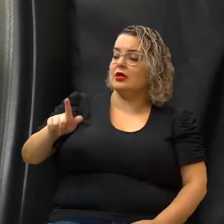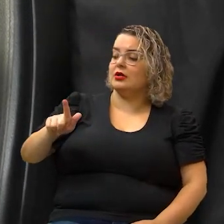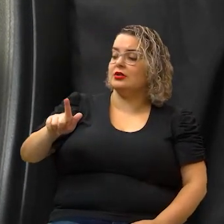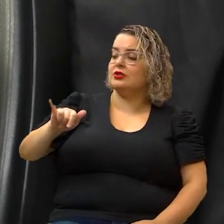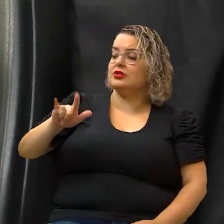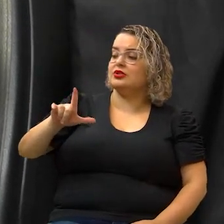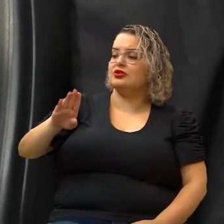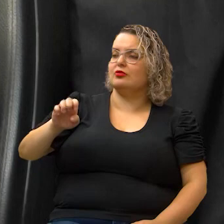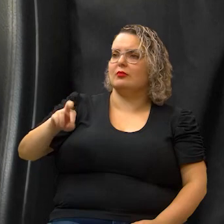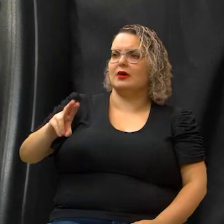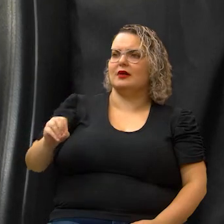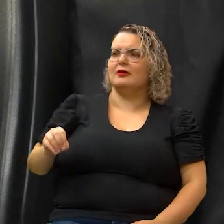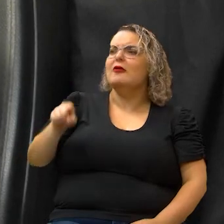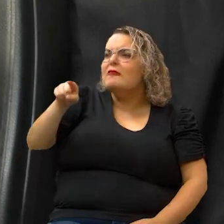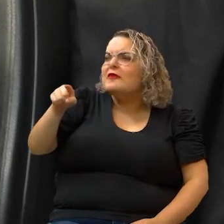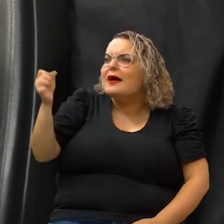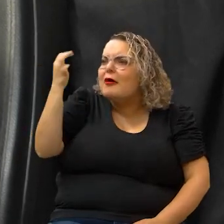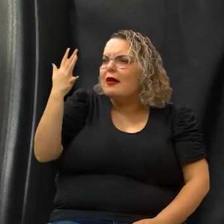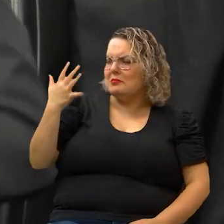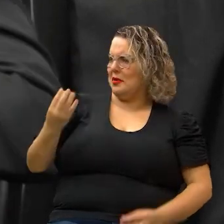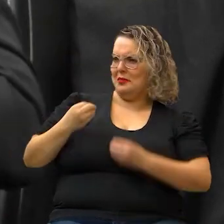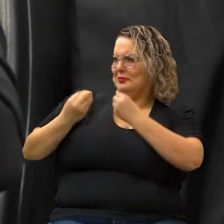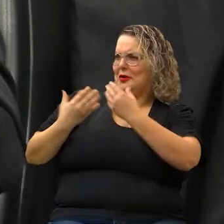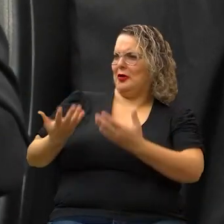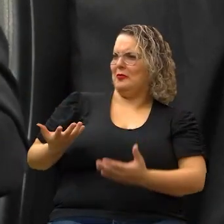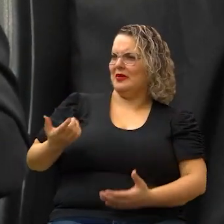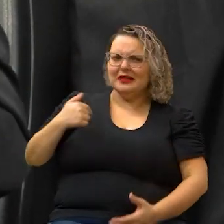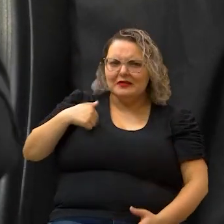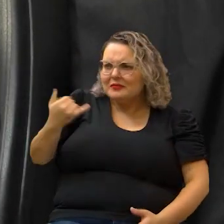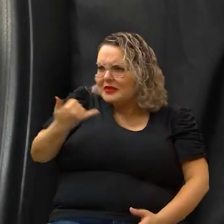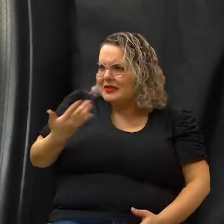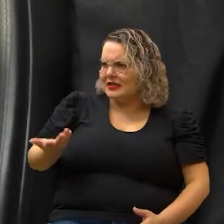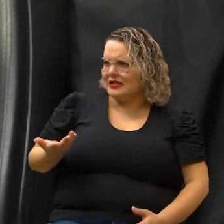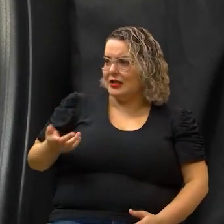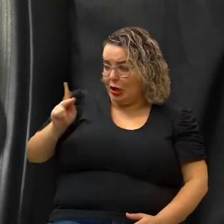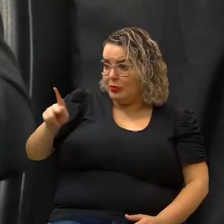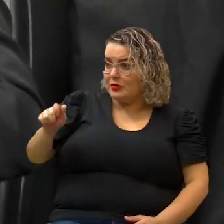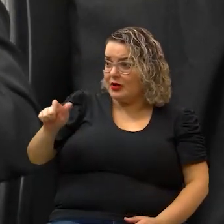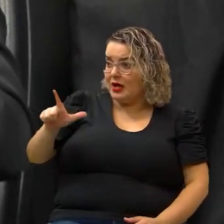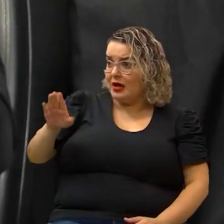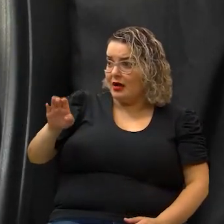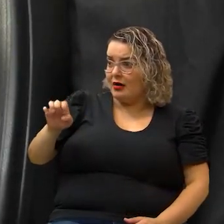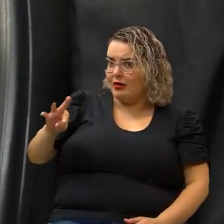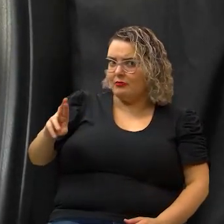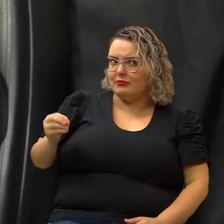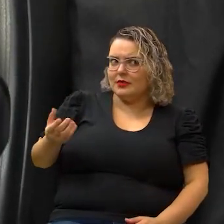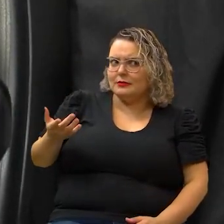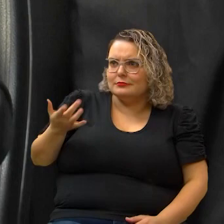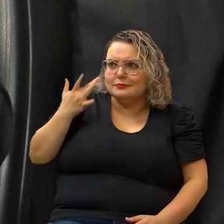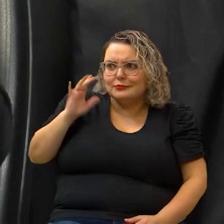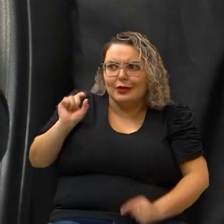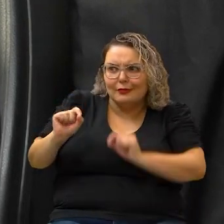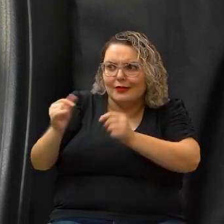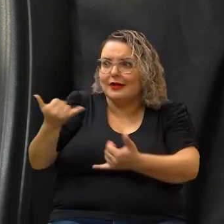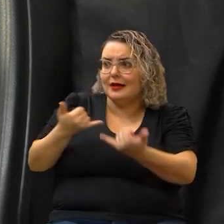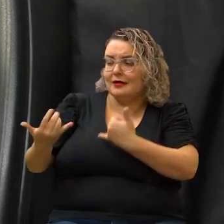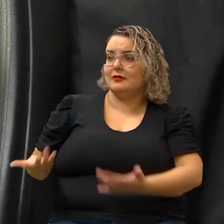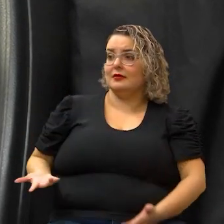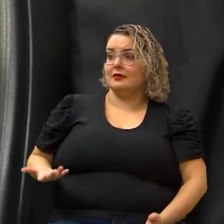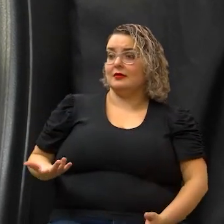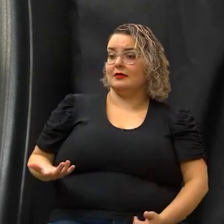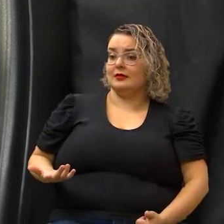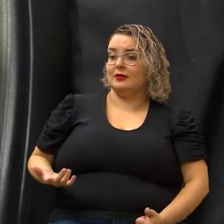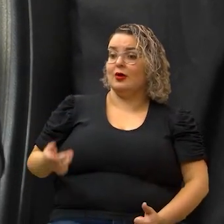que é o iluminado? Eu falei, como assim? Eu falei, a senhora está falando comigo? O professor Alberto falou, não sei, do que a senhora está falando? Falou, não,